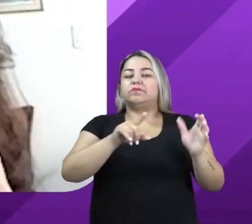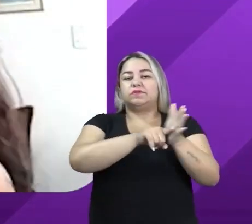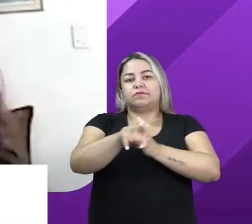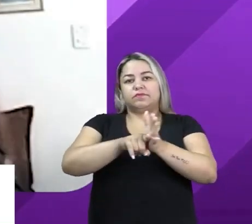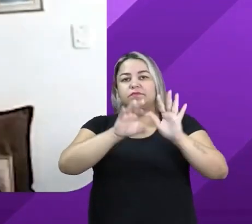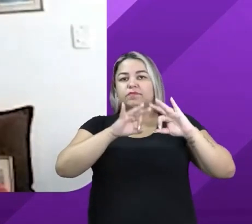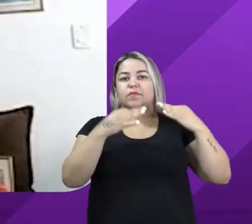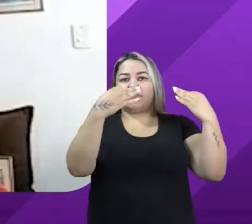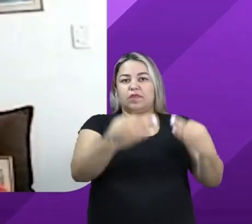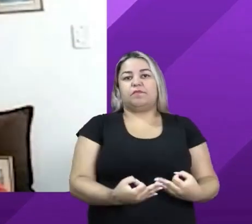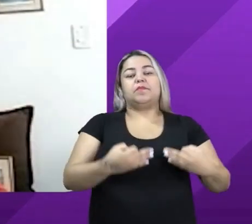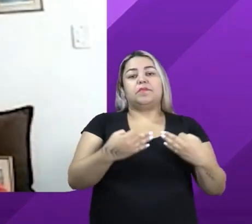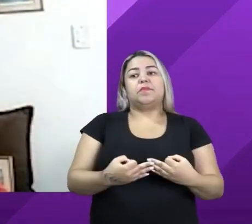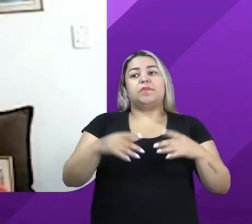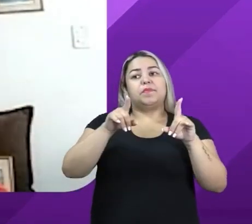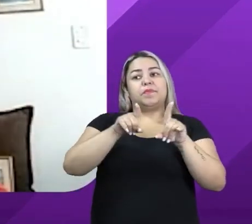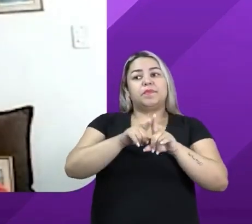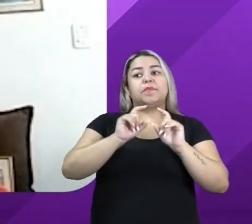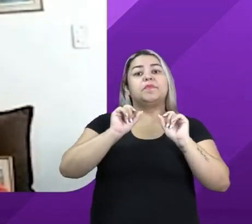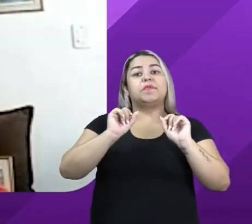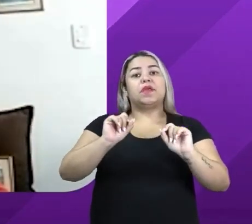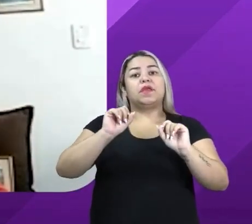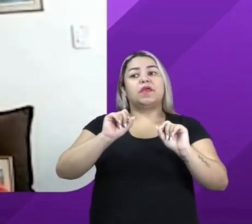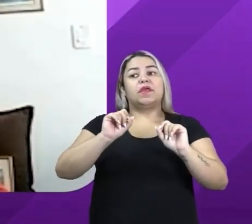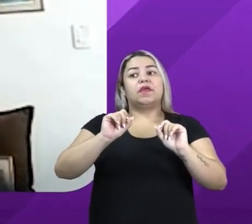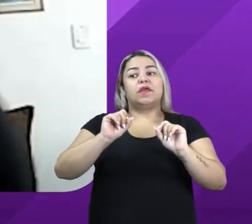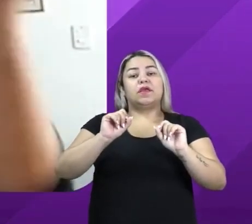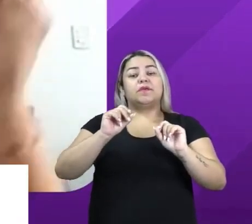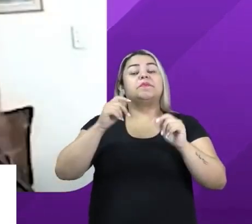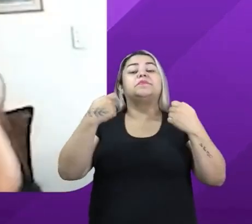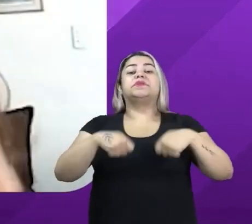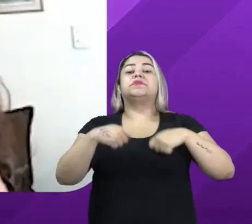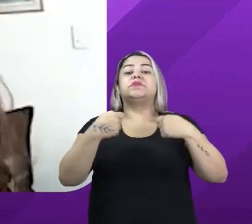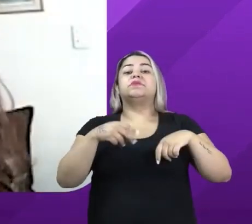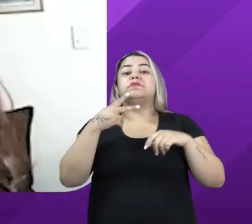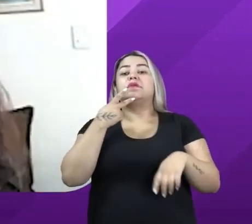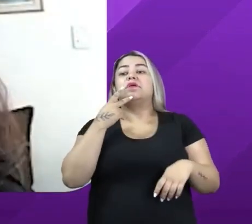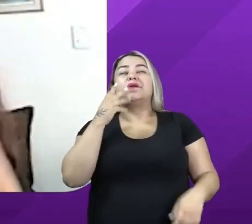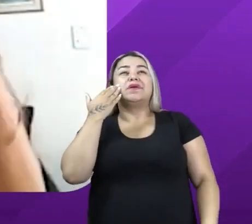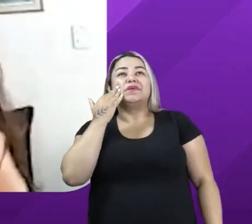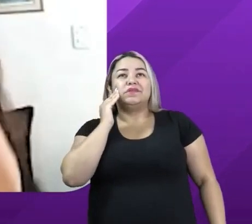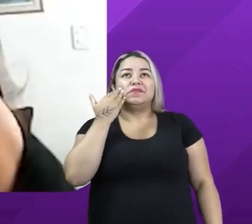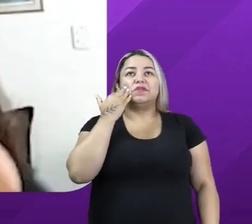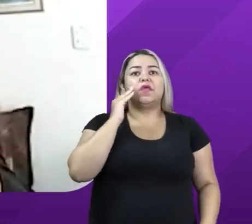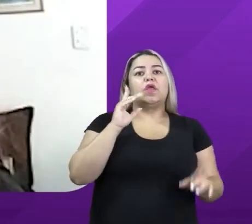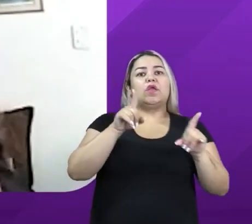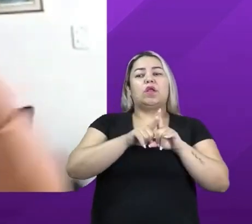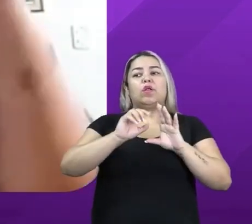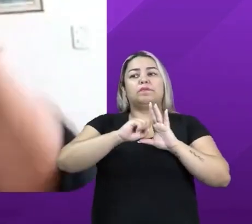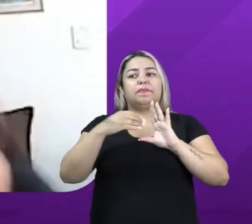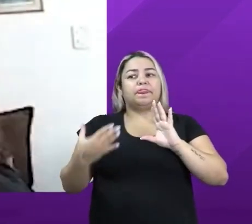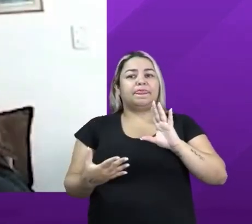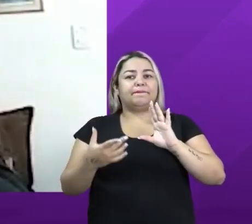Planejamento familiar e reprodutivo, a gente precisa primeiro conseguir compreender um conceito que é